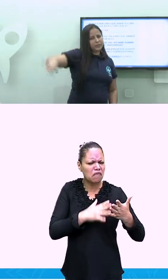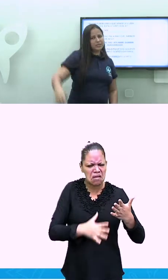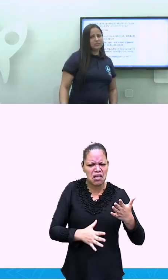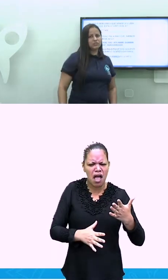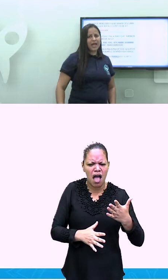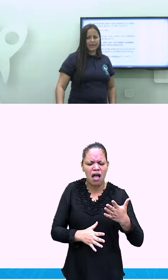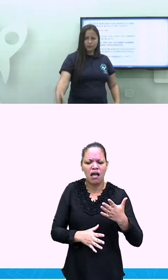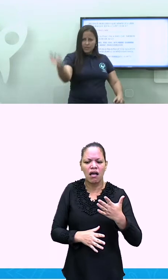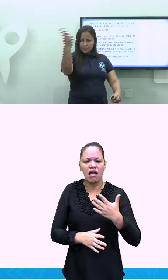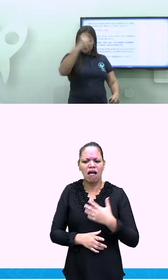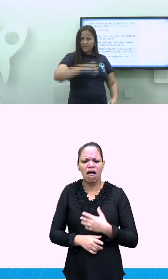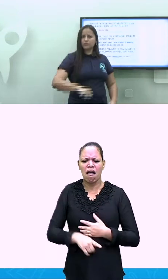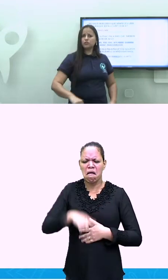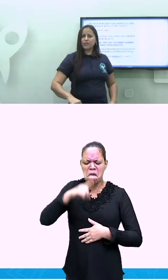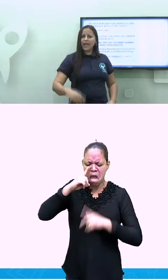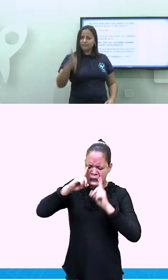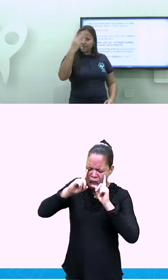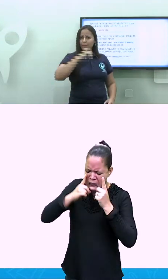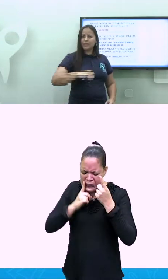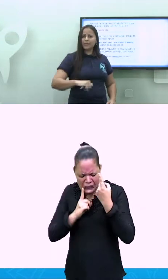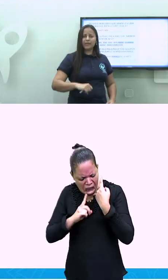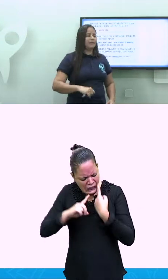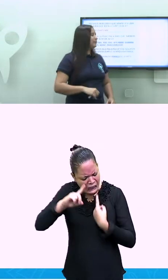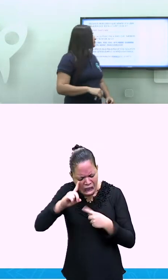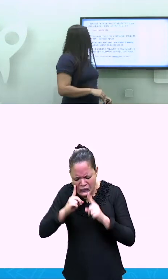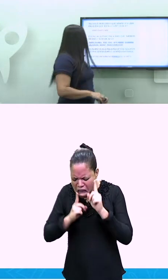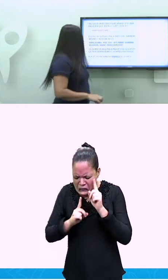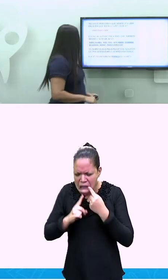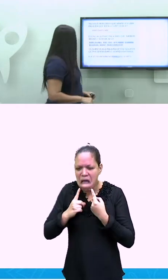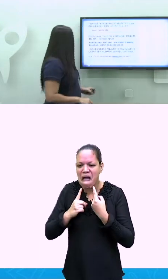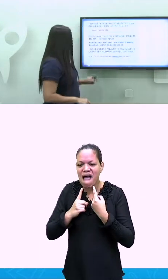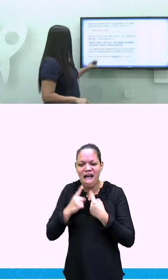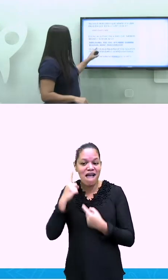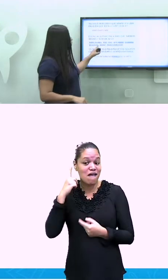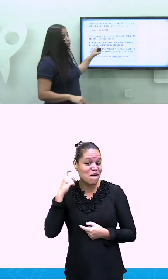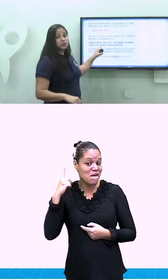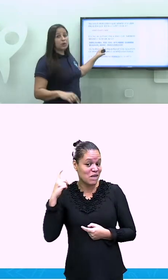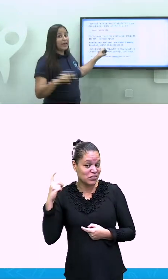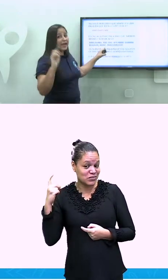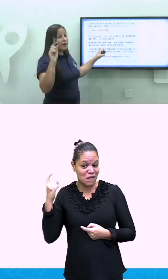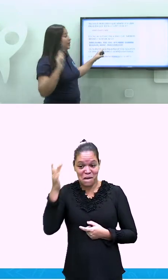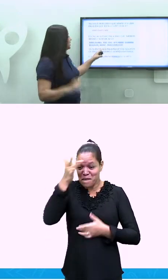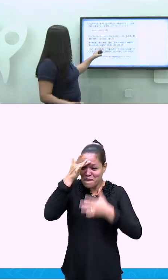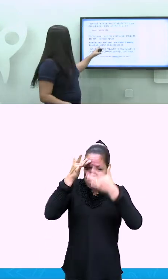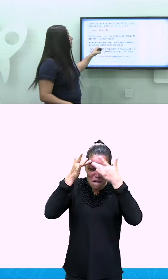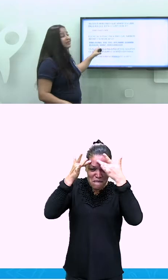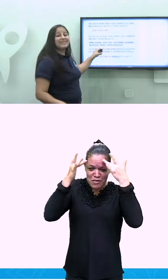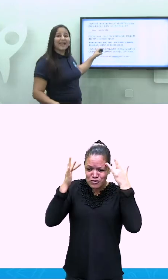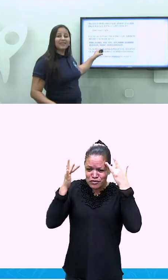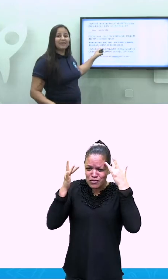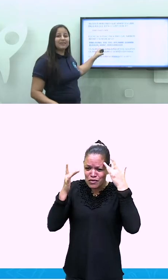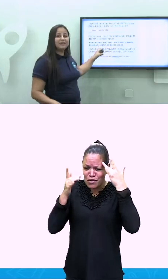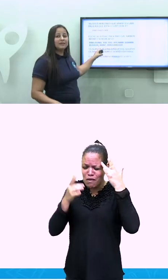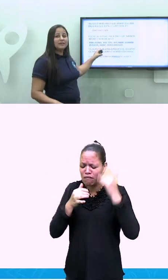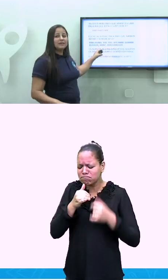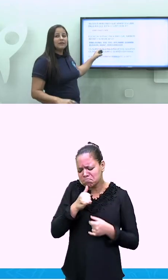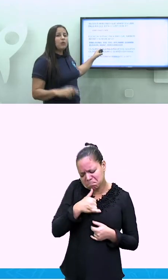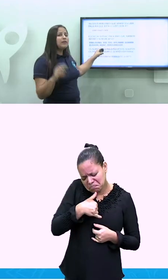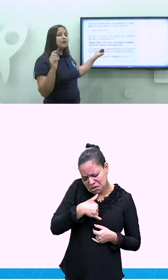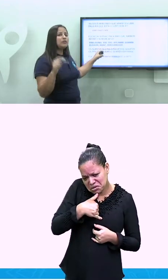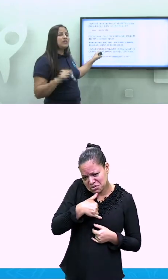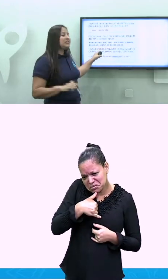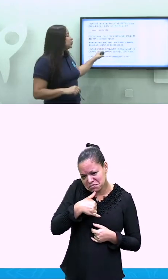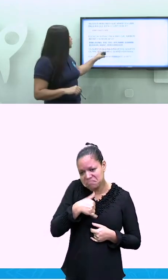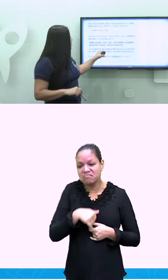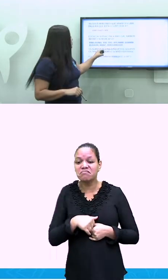Deixa a preguiça de lado e vem estudar, vem aprender. Outro som legal aqui, ó, nhaque.